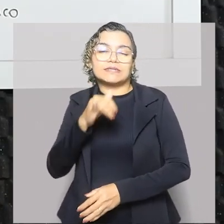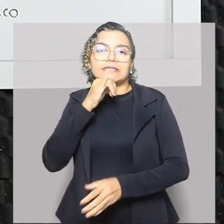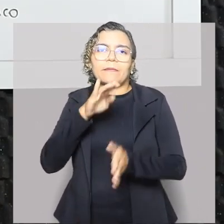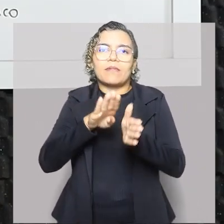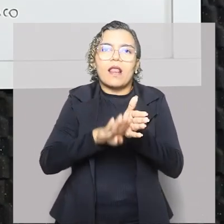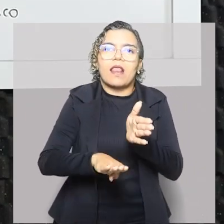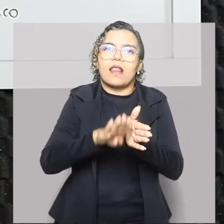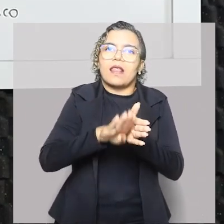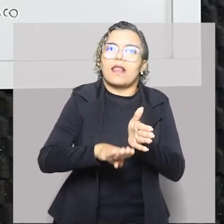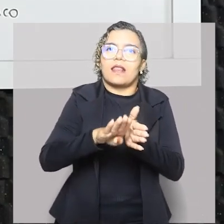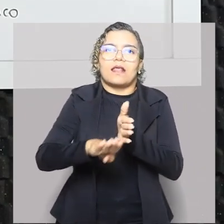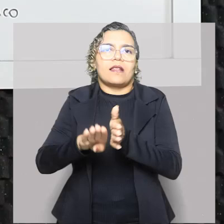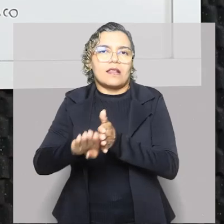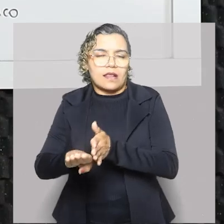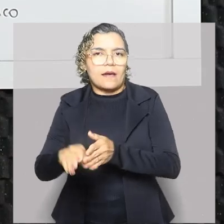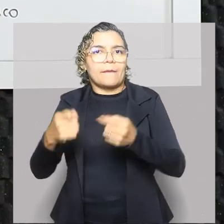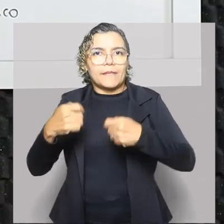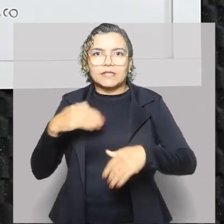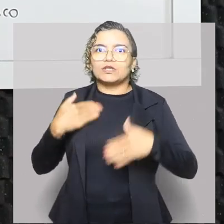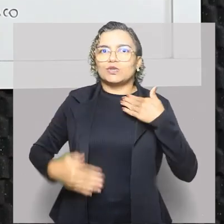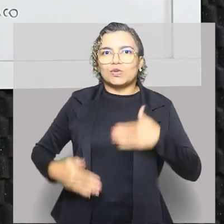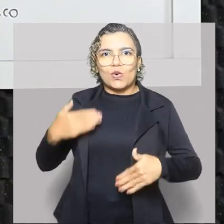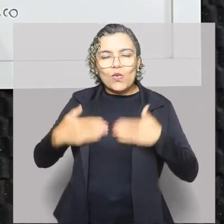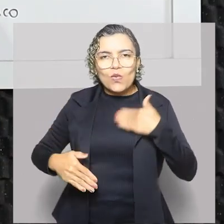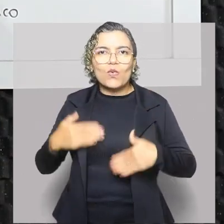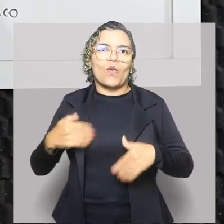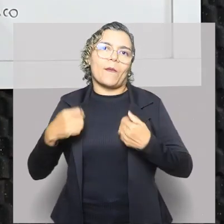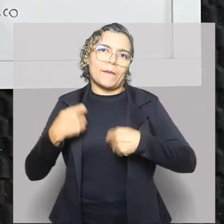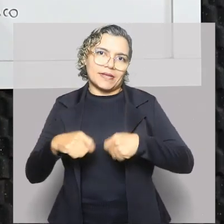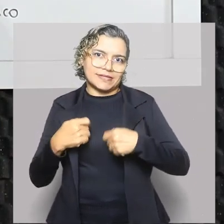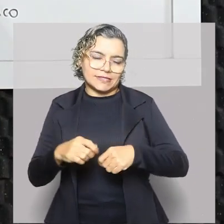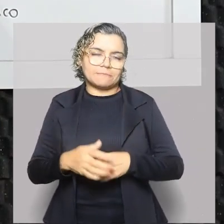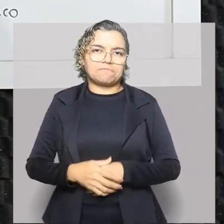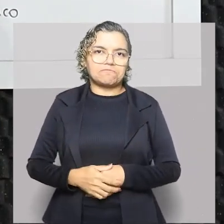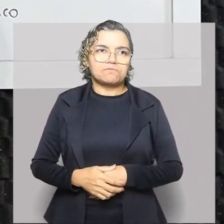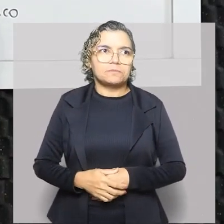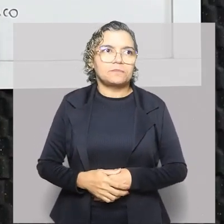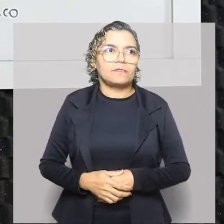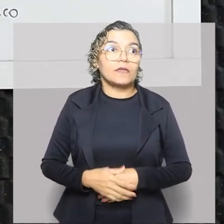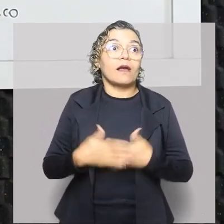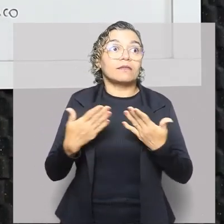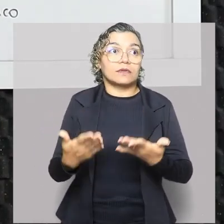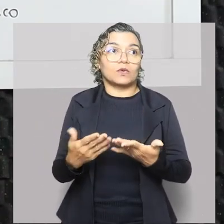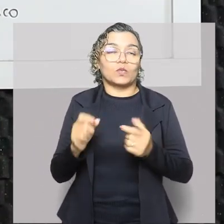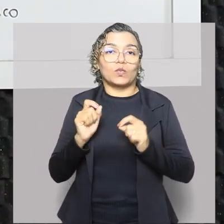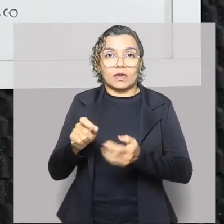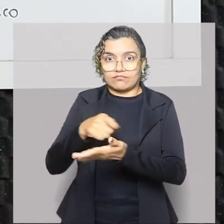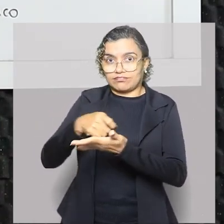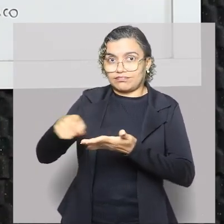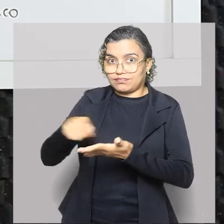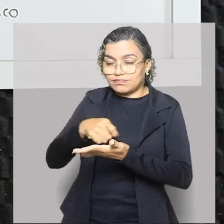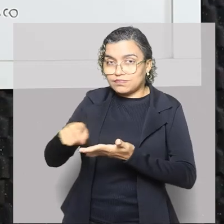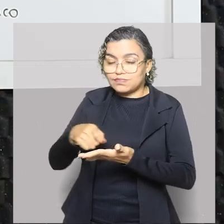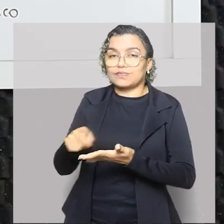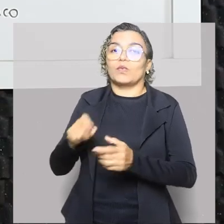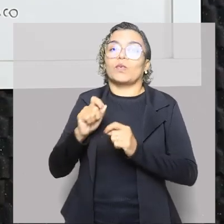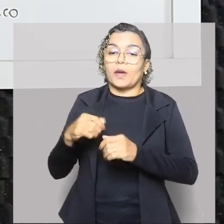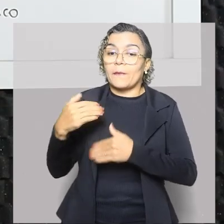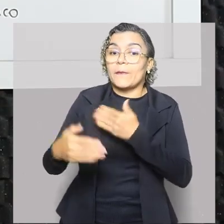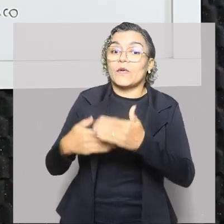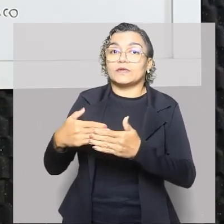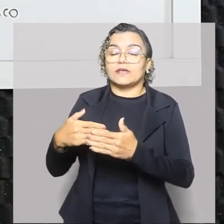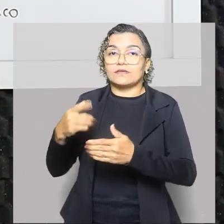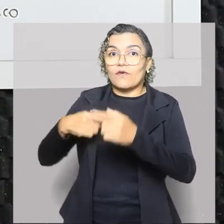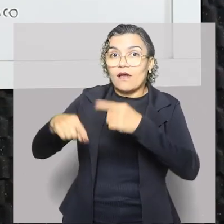as suas funções vitais, ok? Bora lá, mais uma vez. Anota aí que o processo de evolução, ele também